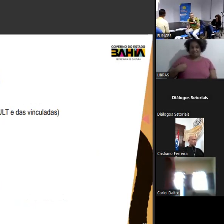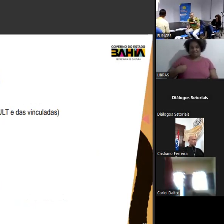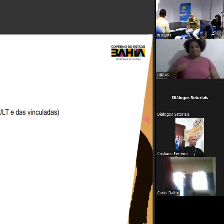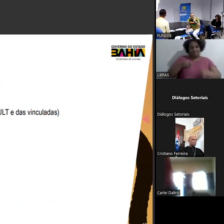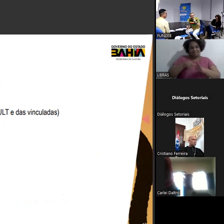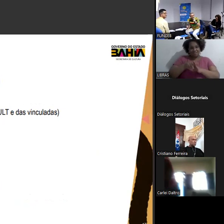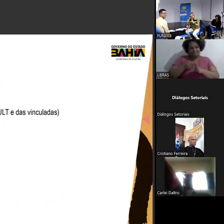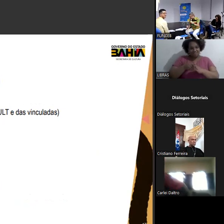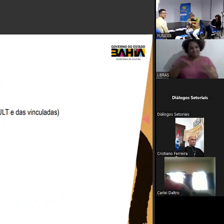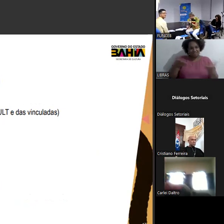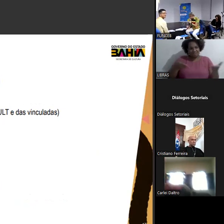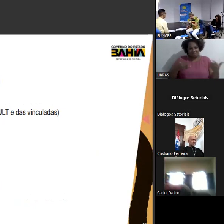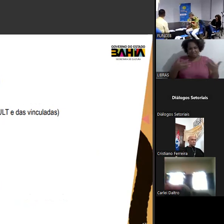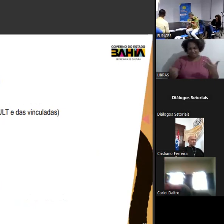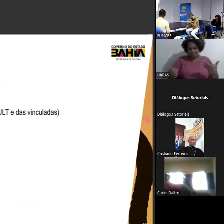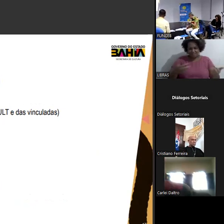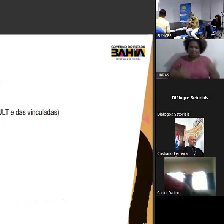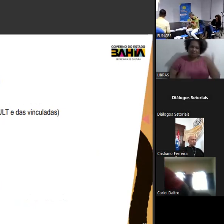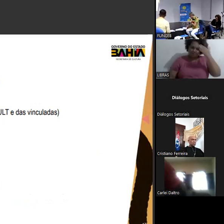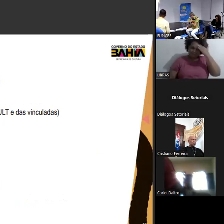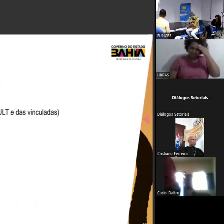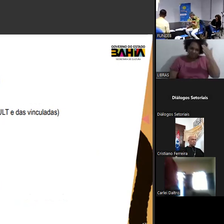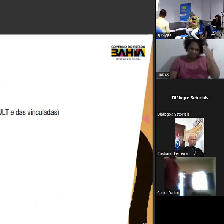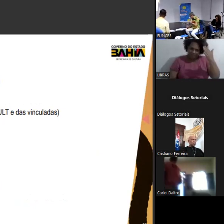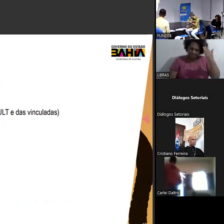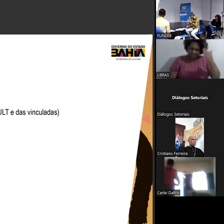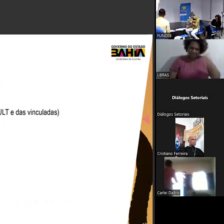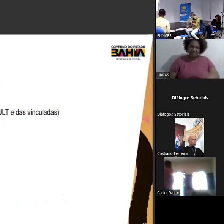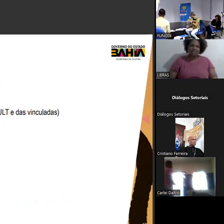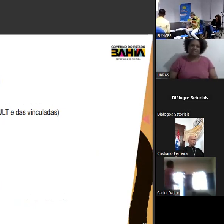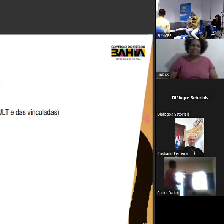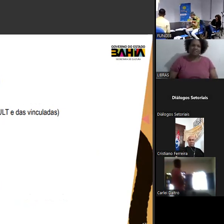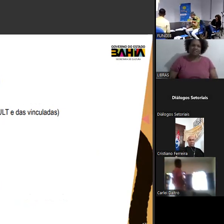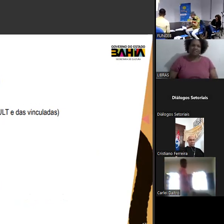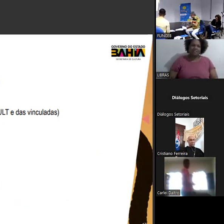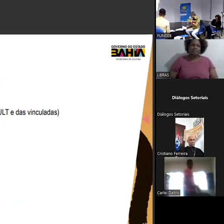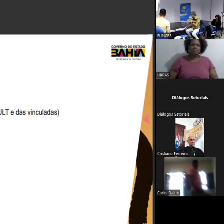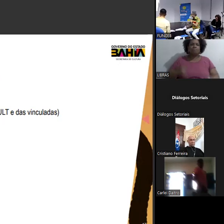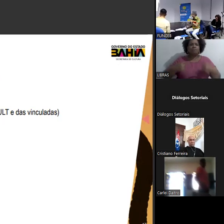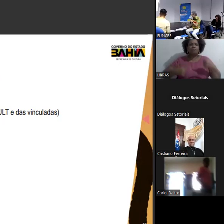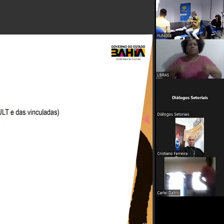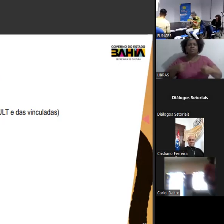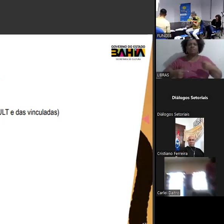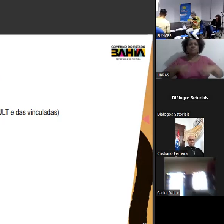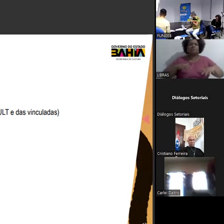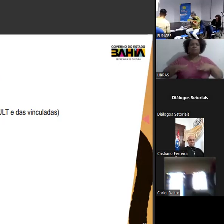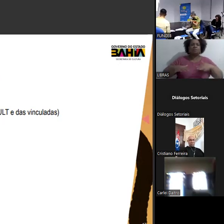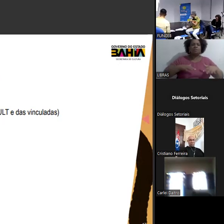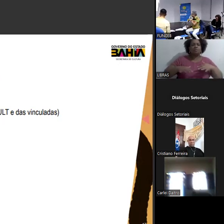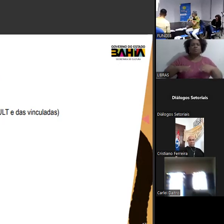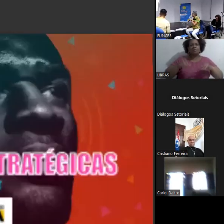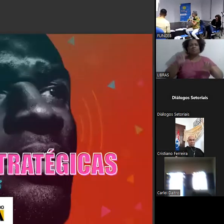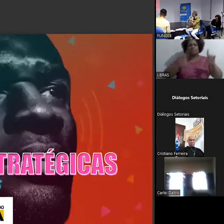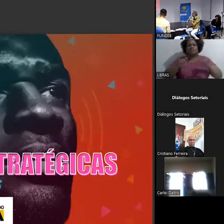a casa para esses encontros. Muito obrigado, presidente. Formadores de opinião, agentes políticos, movimentos culturais, imprensa e a